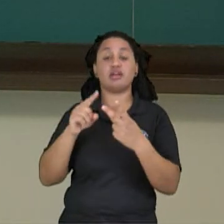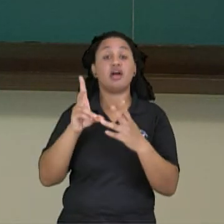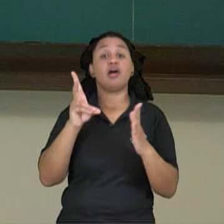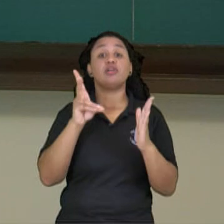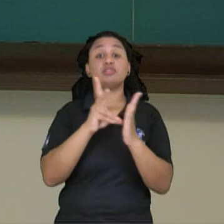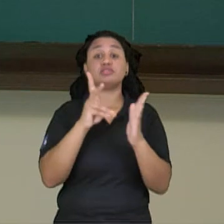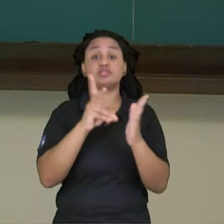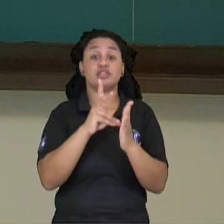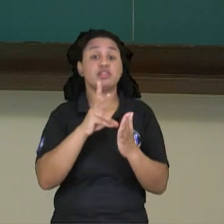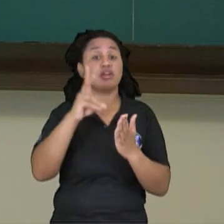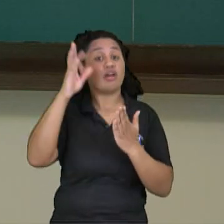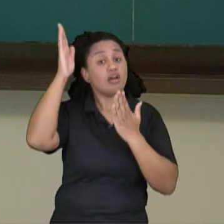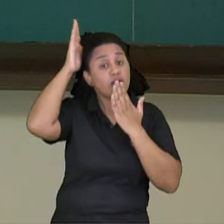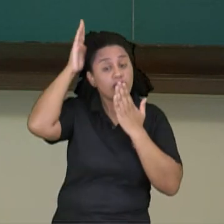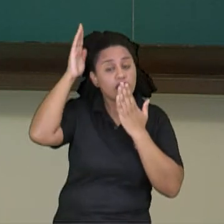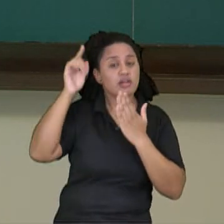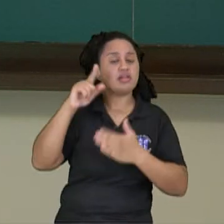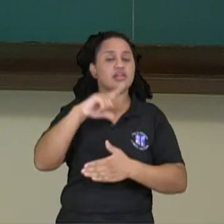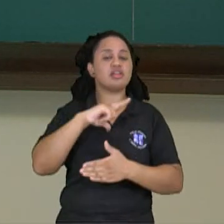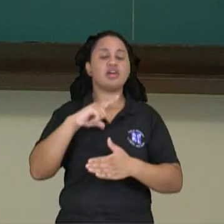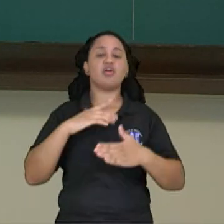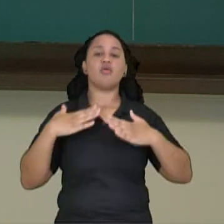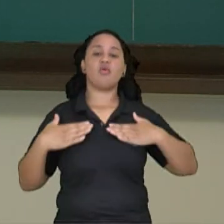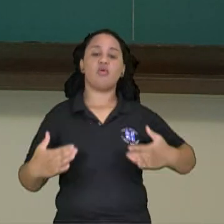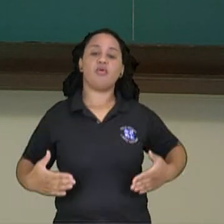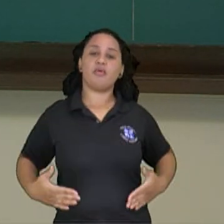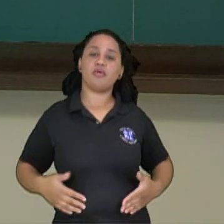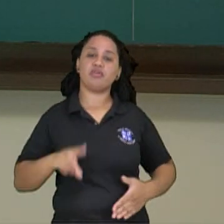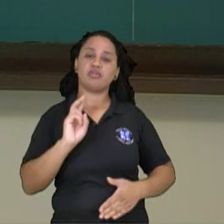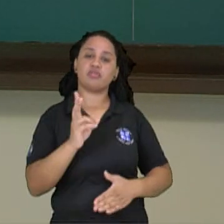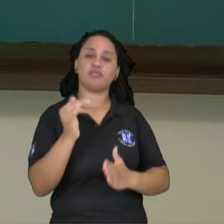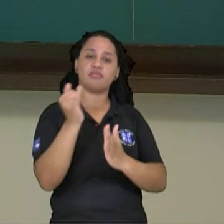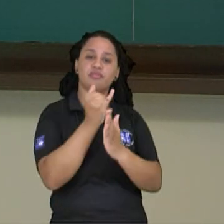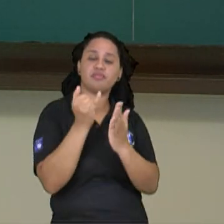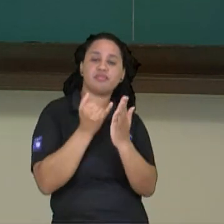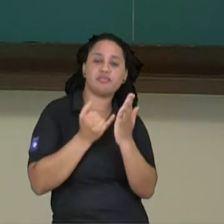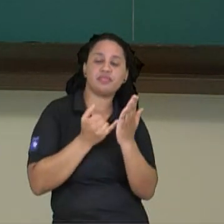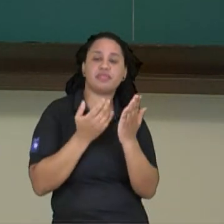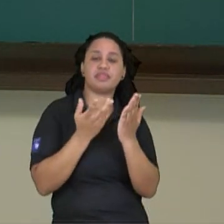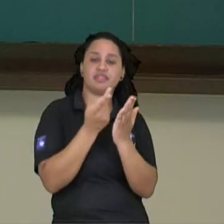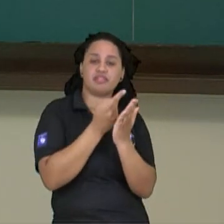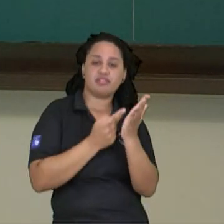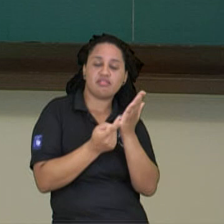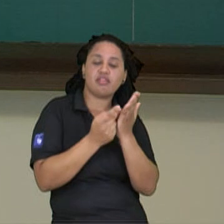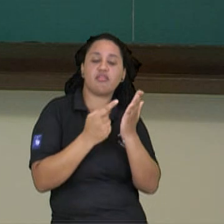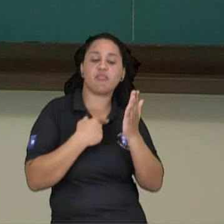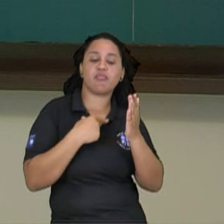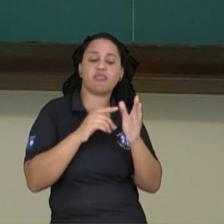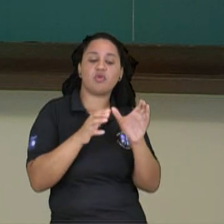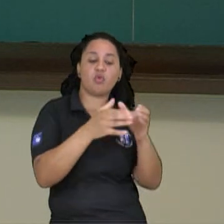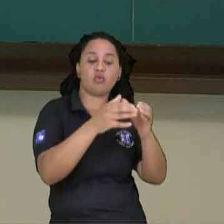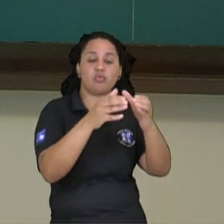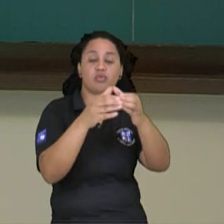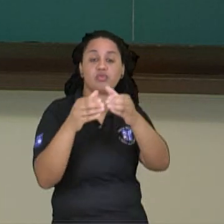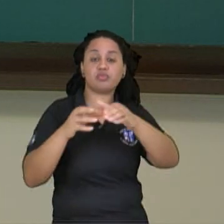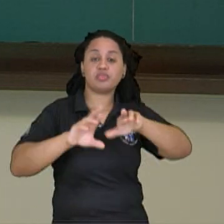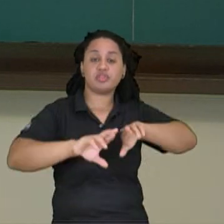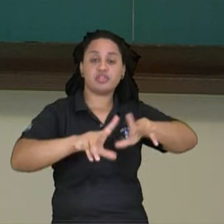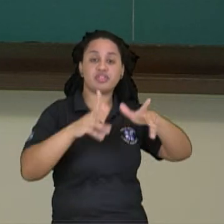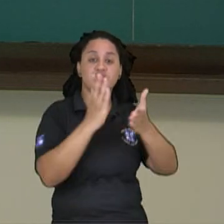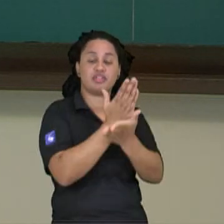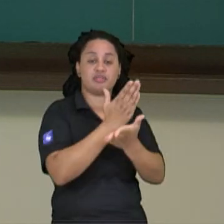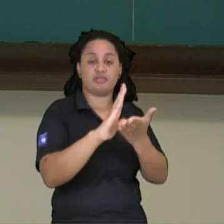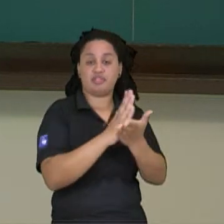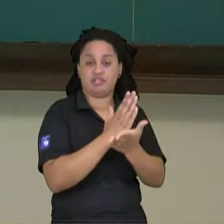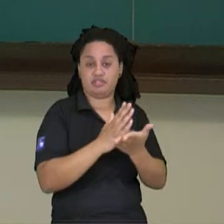tinham padrões corporais de desenhos para diferenciar as tribos. E esses desenhos também eles eram